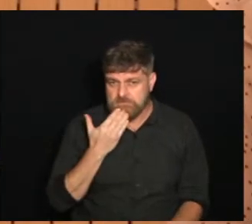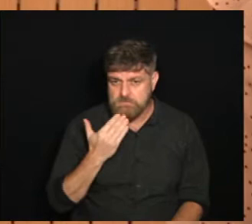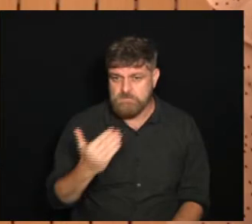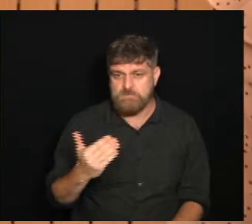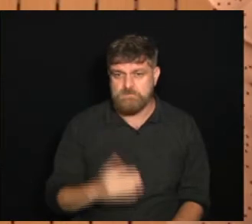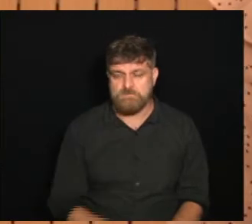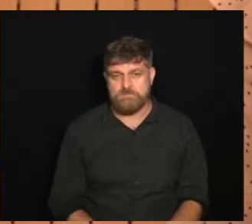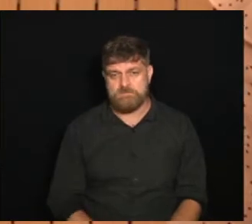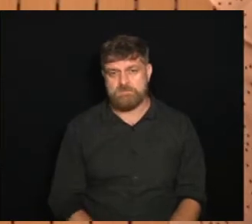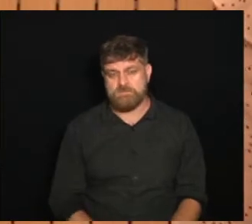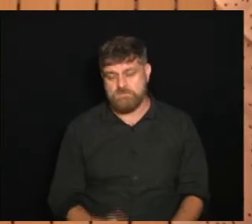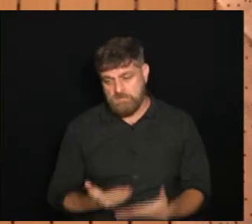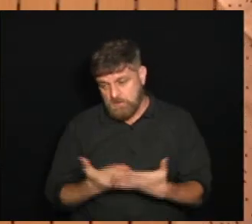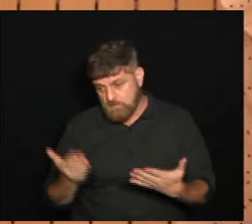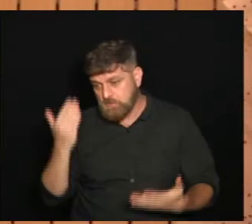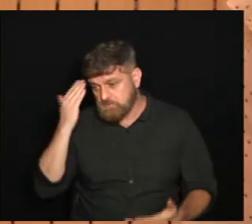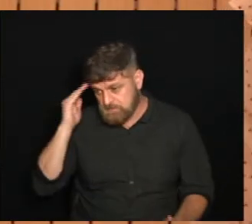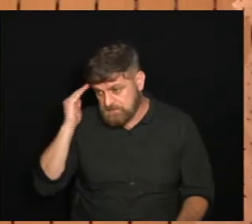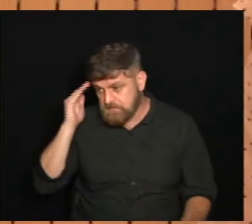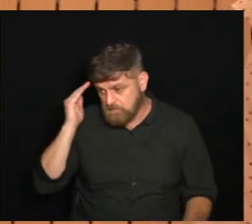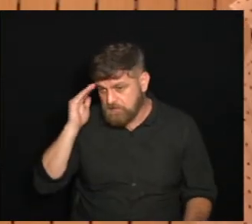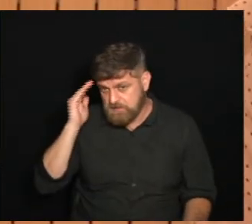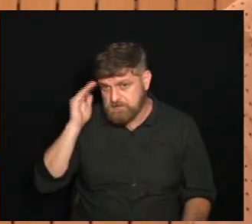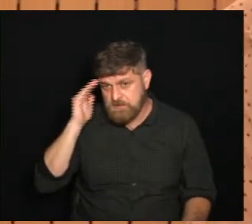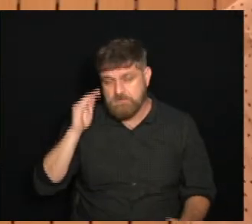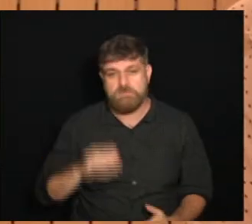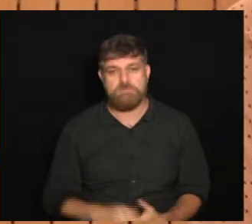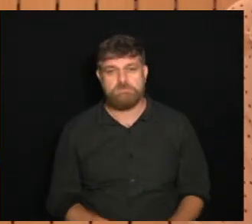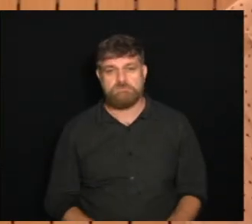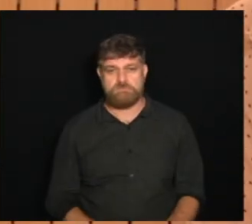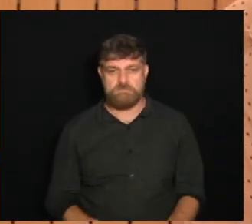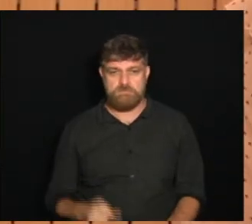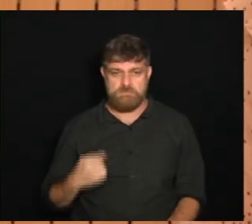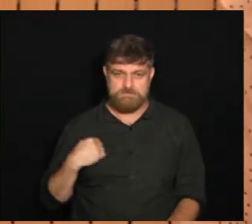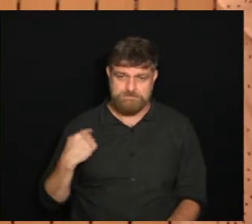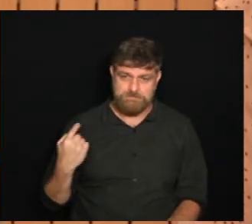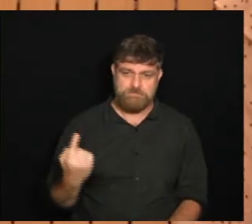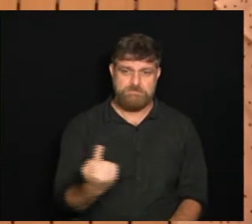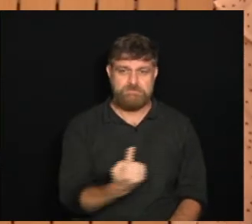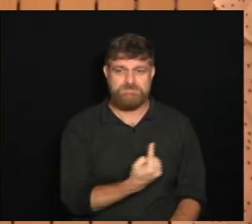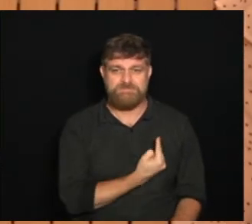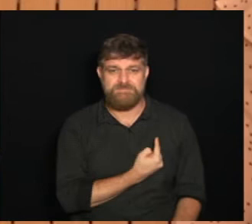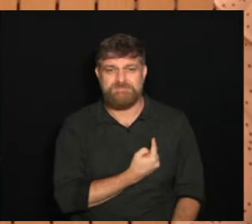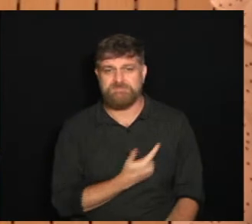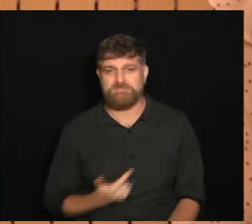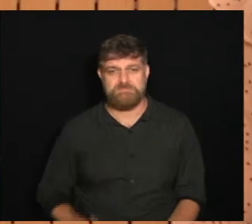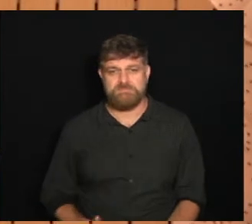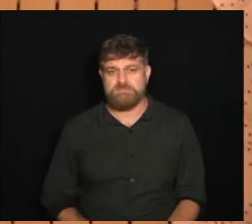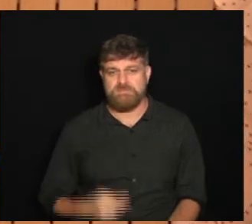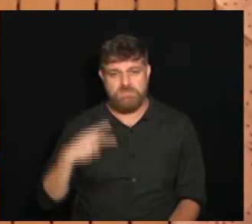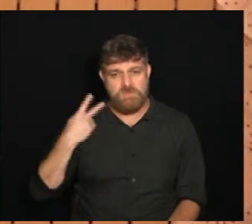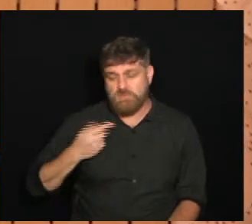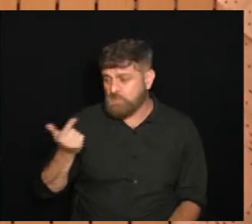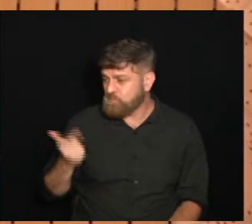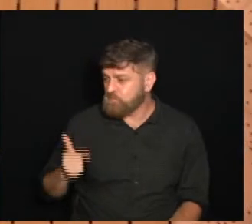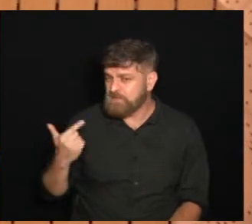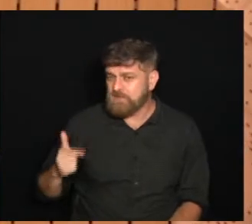a compreensão de vossas excelências. Nós não temos nenhum vereador